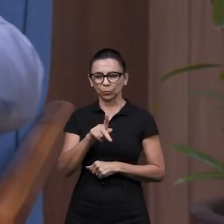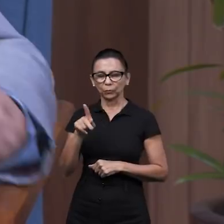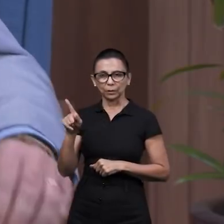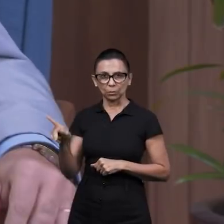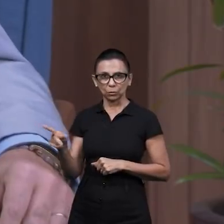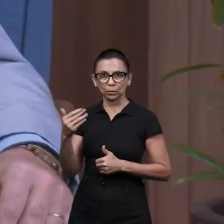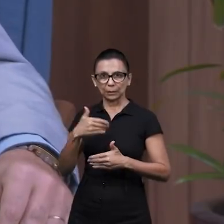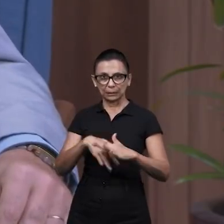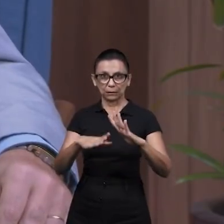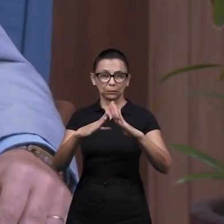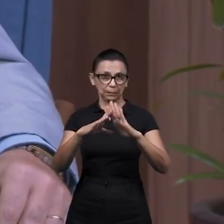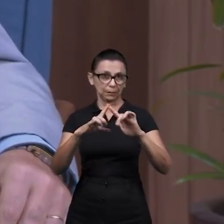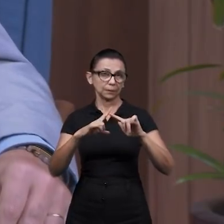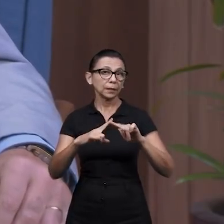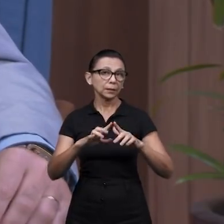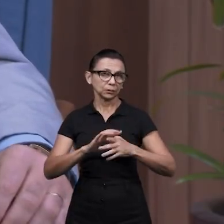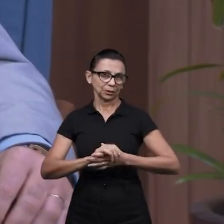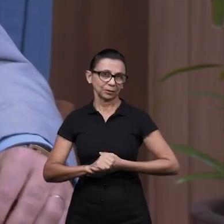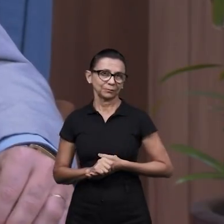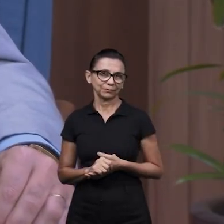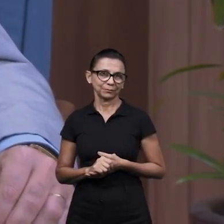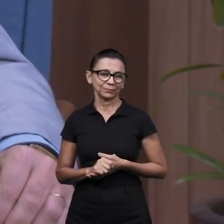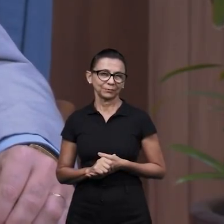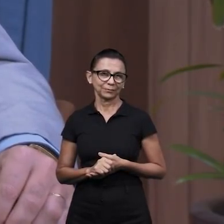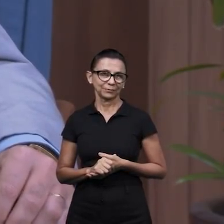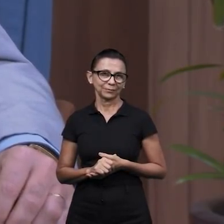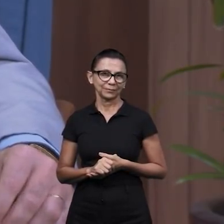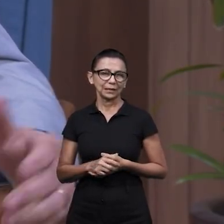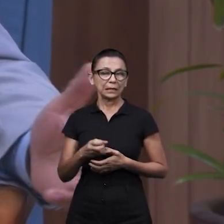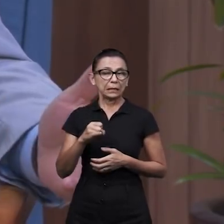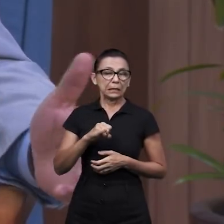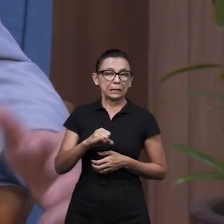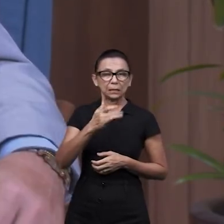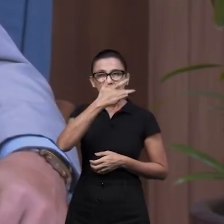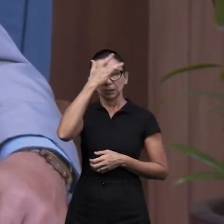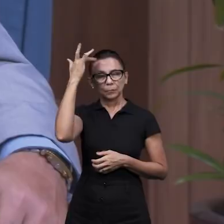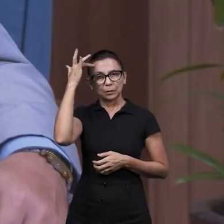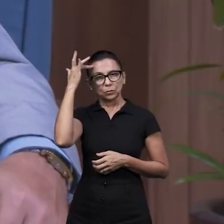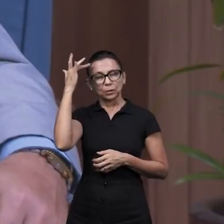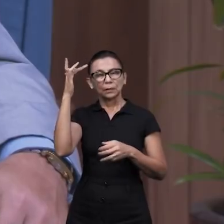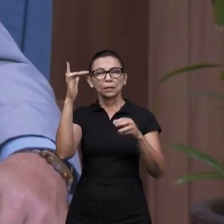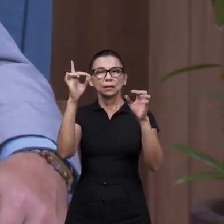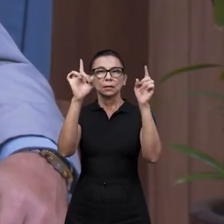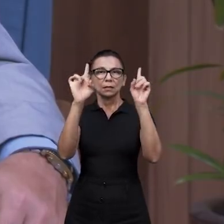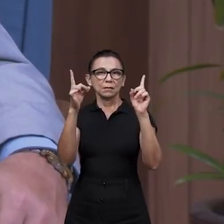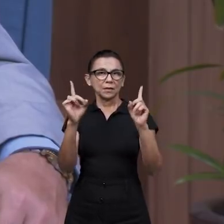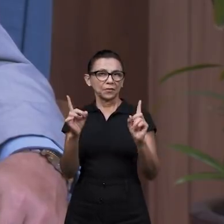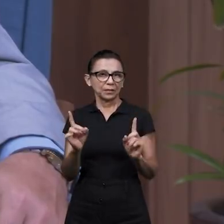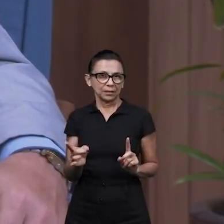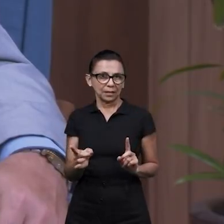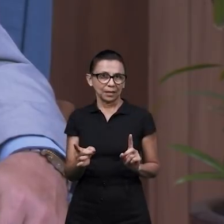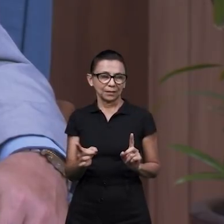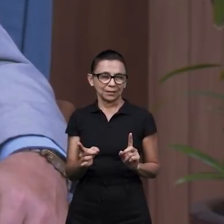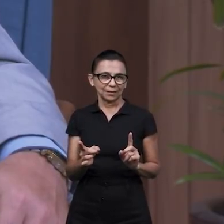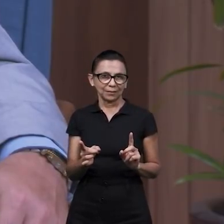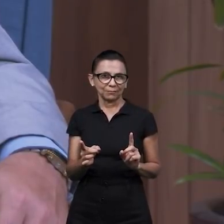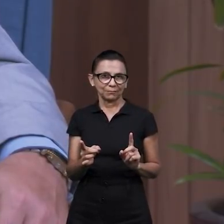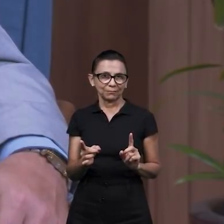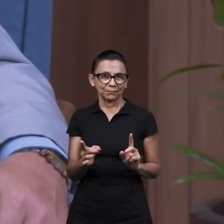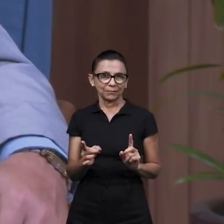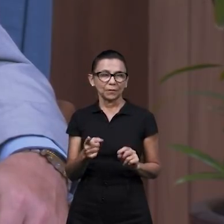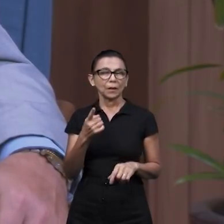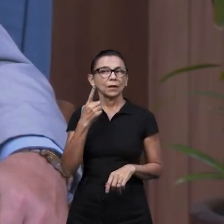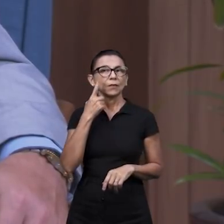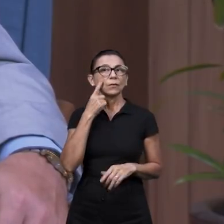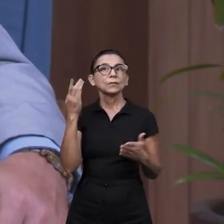tem alguma deficiência, você vai ter essa resposta ou a resposta a essa pergunta agora no quadro